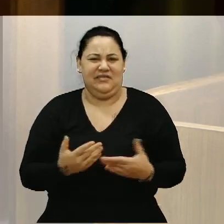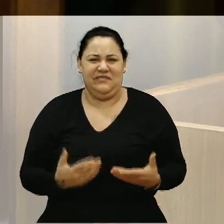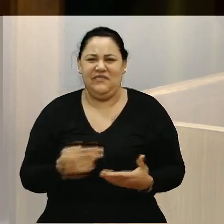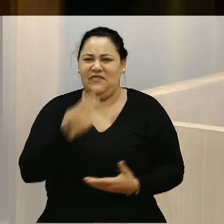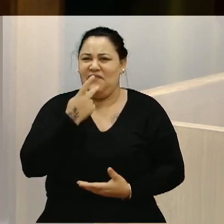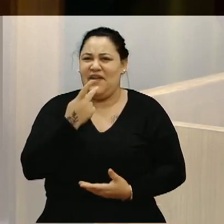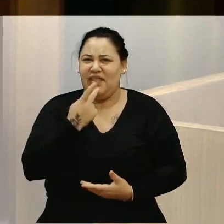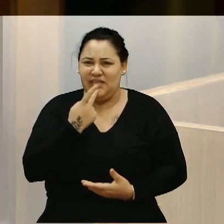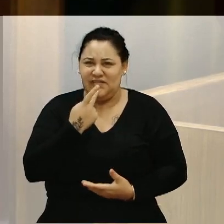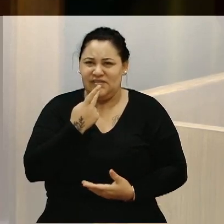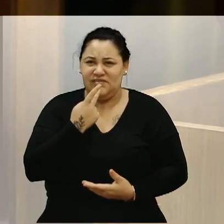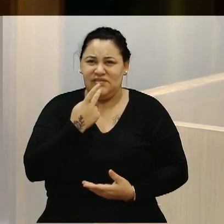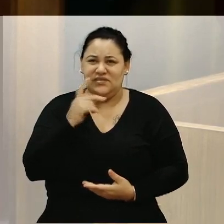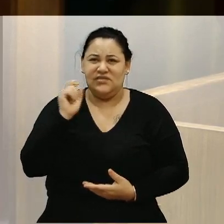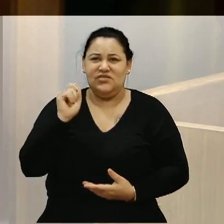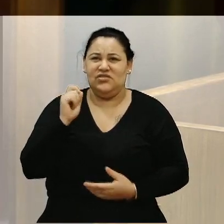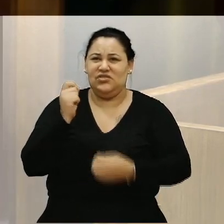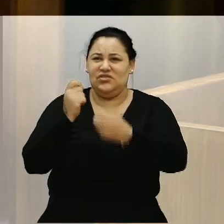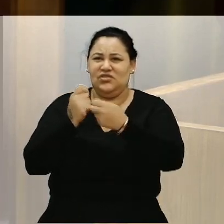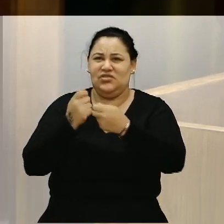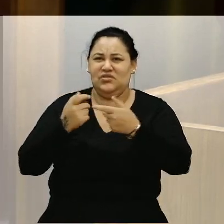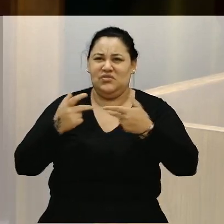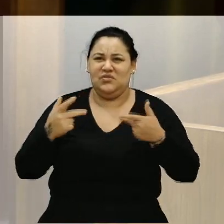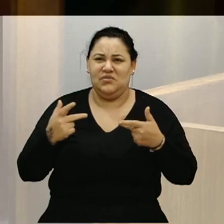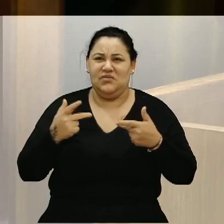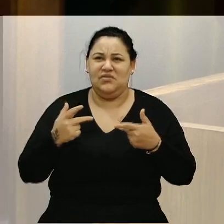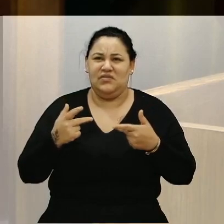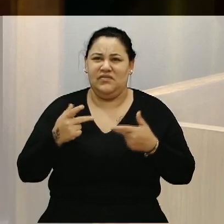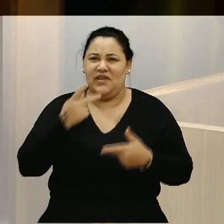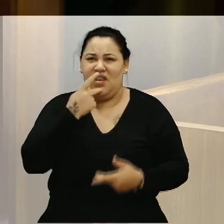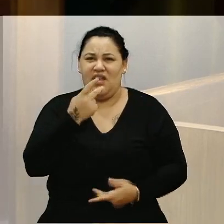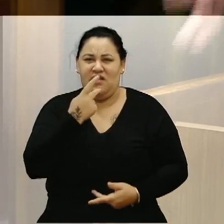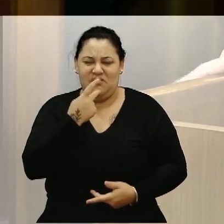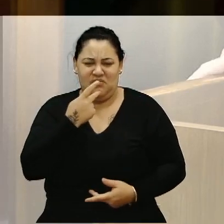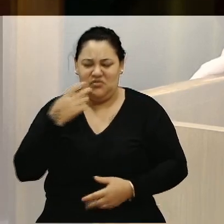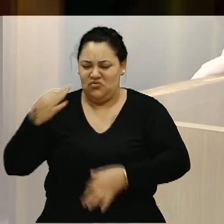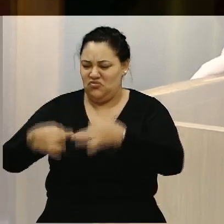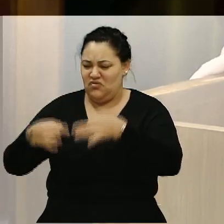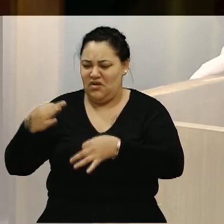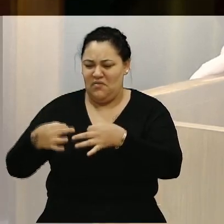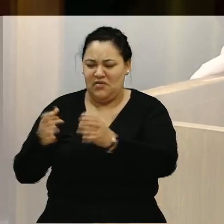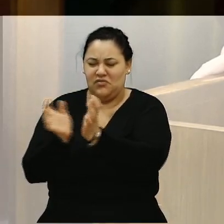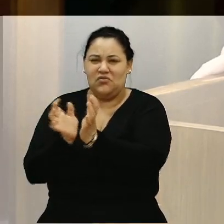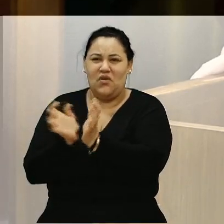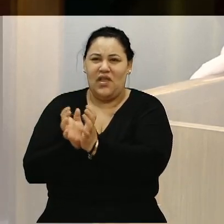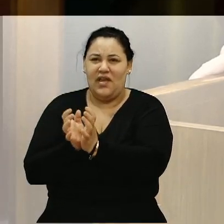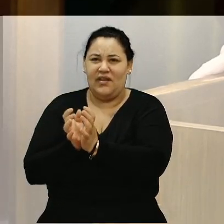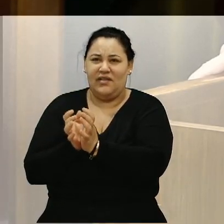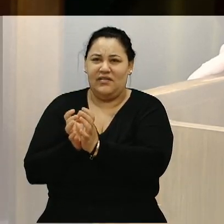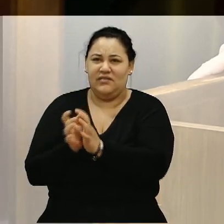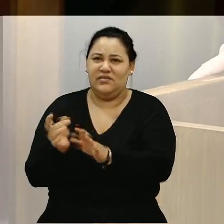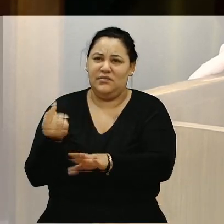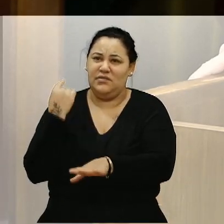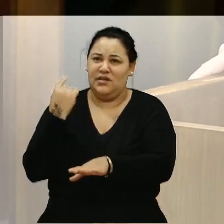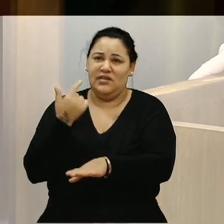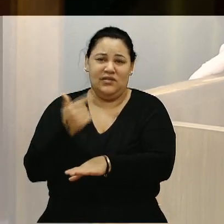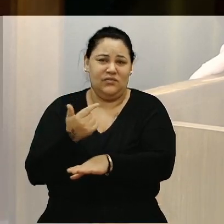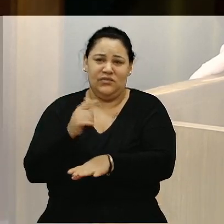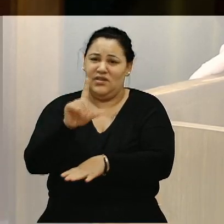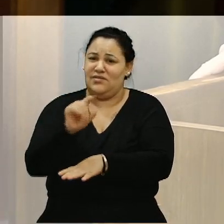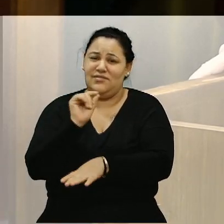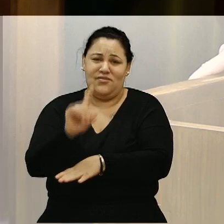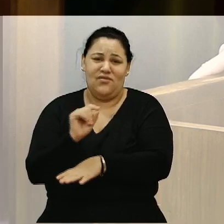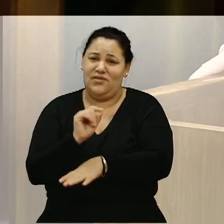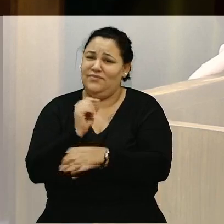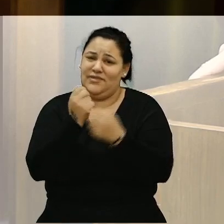num episódio de julgamento de um colega há tempos atrás, é não ter outra alternativa de